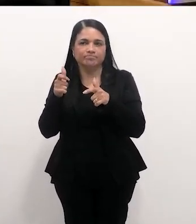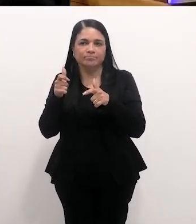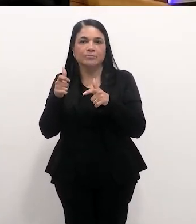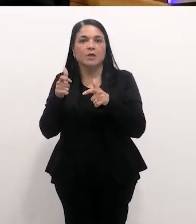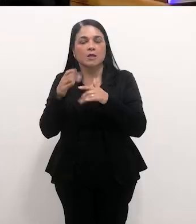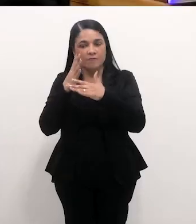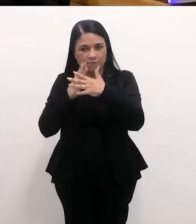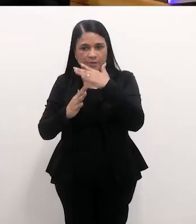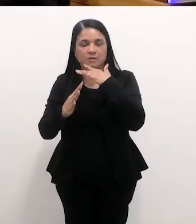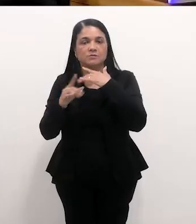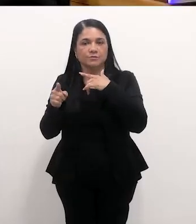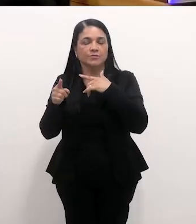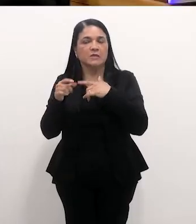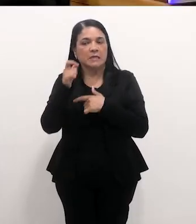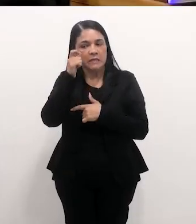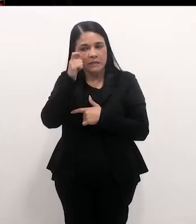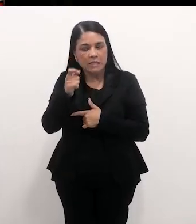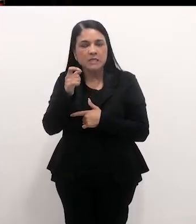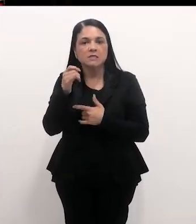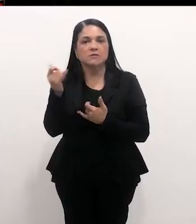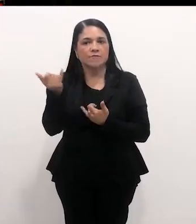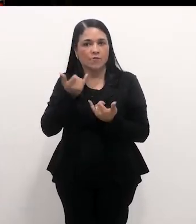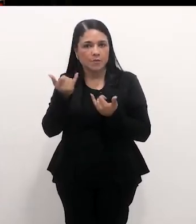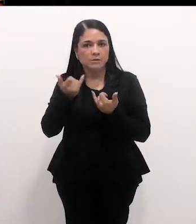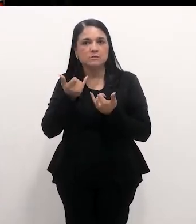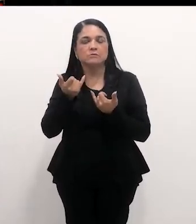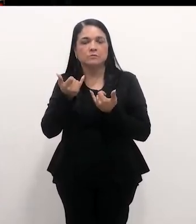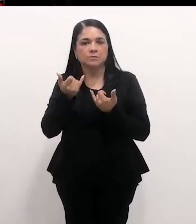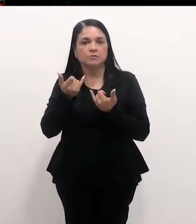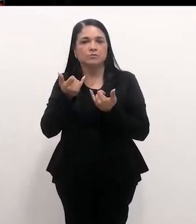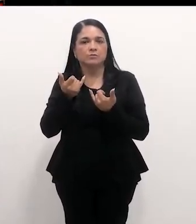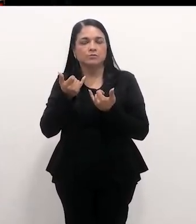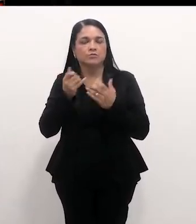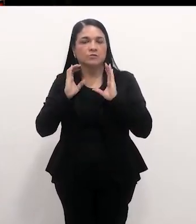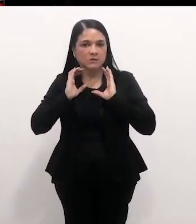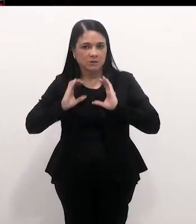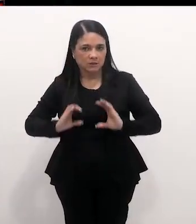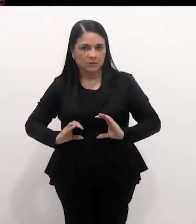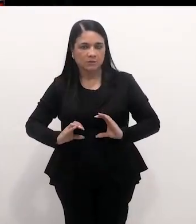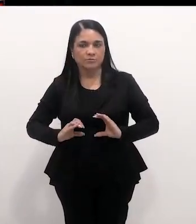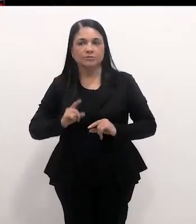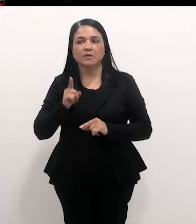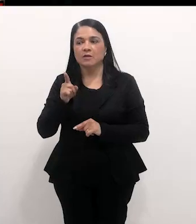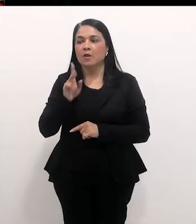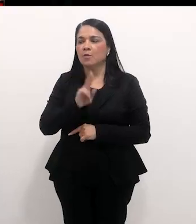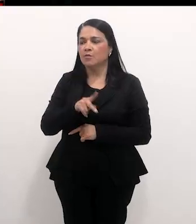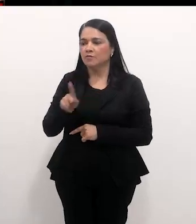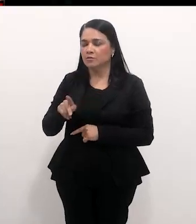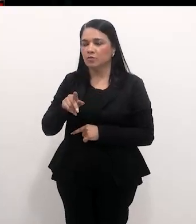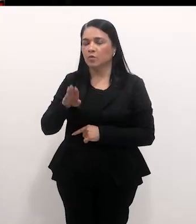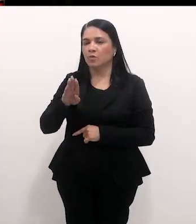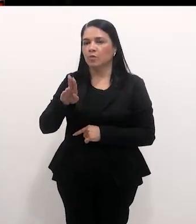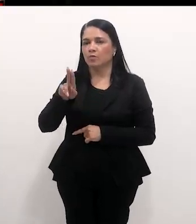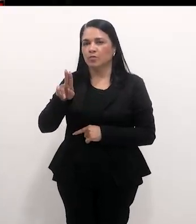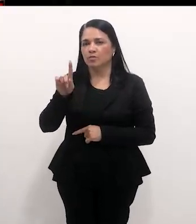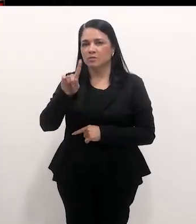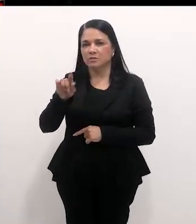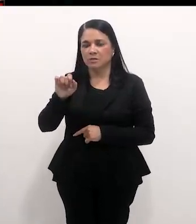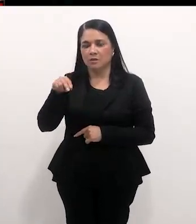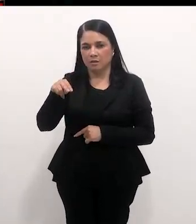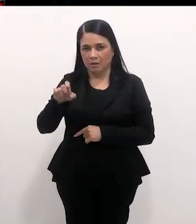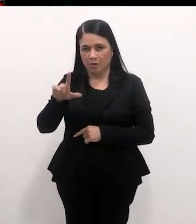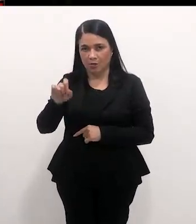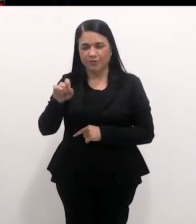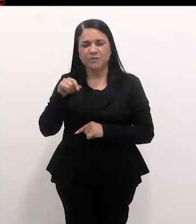está muito aumentando. Bom, uma informação muito importante para aquele que tem interesse em buscar essa cidadania. Mas